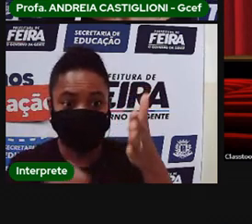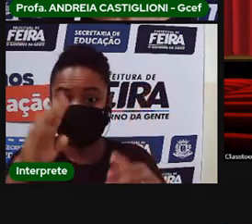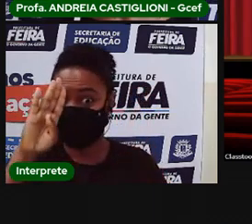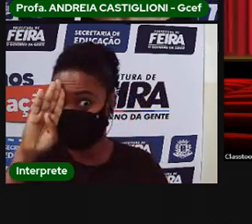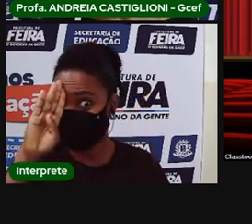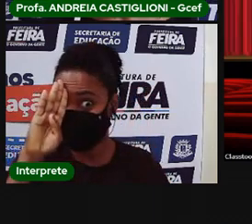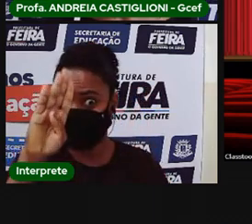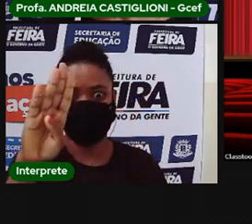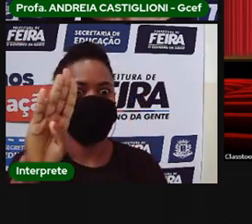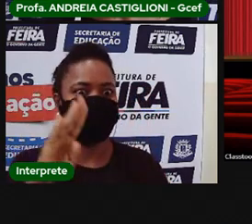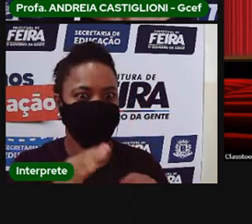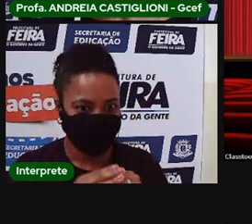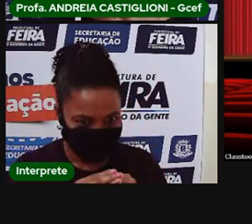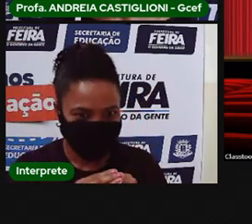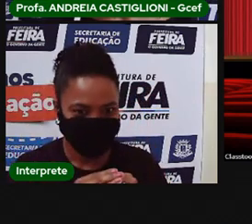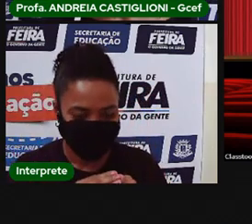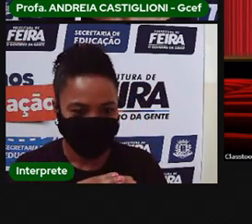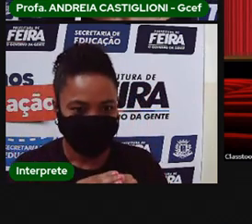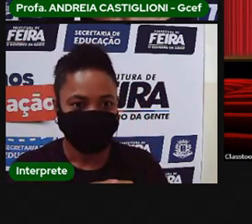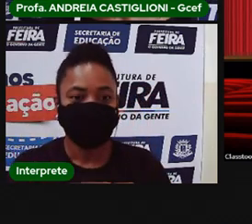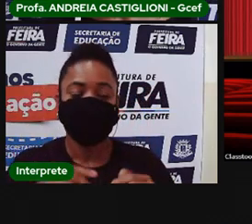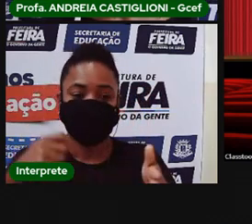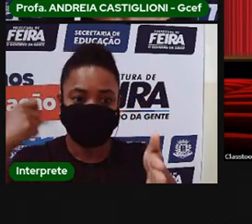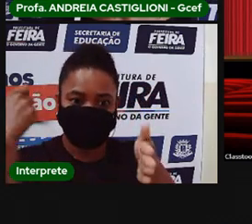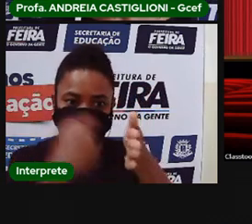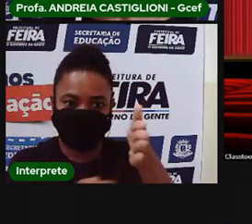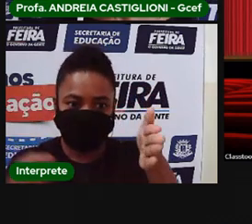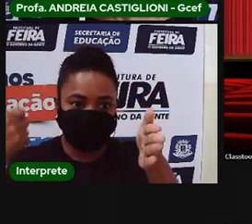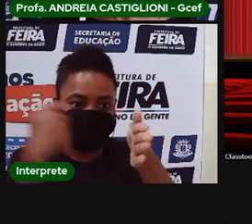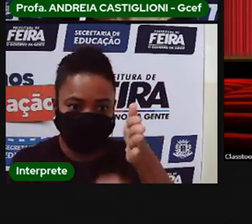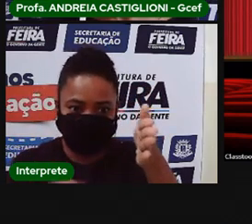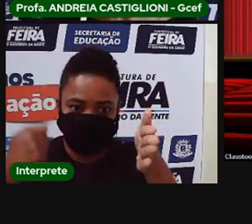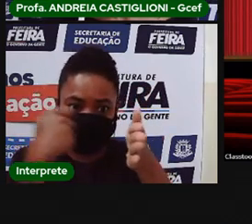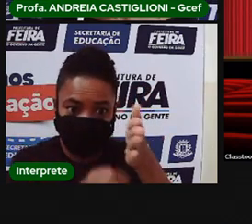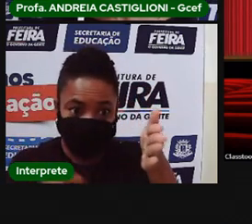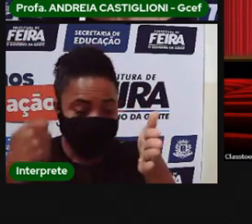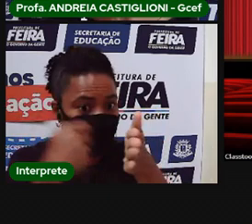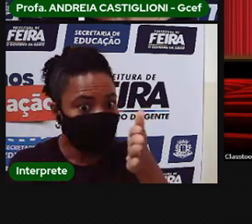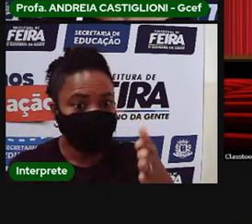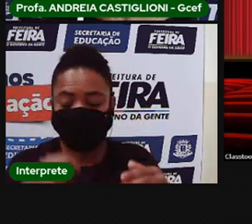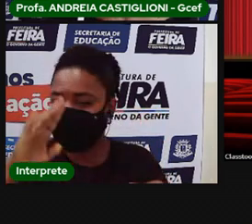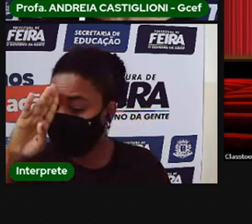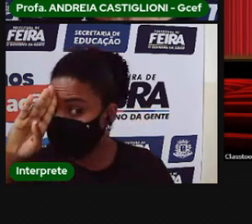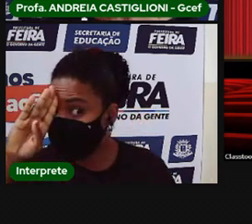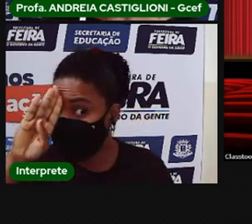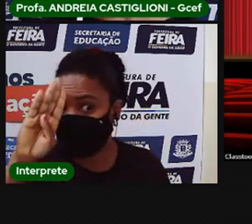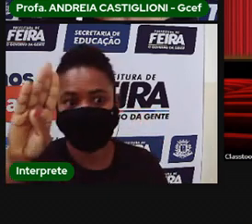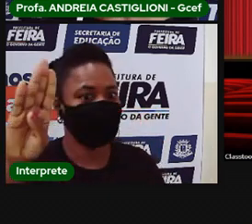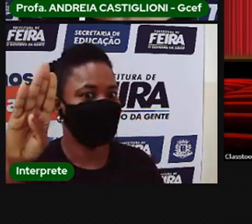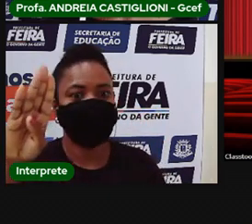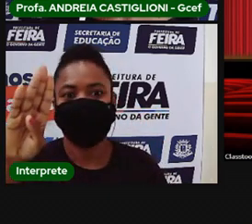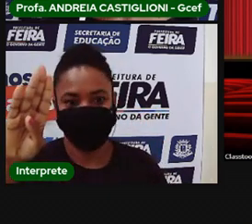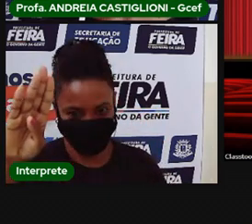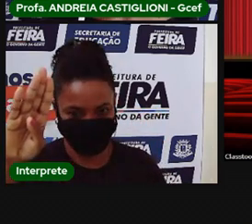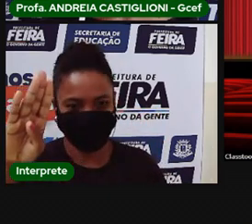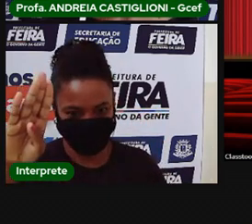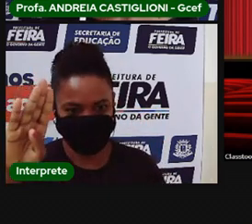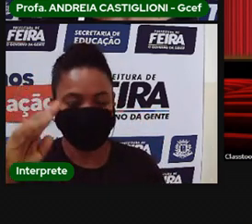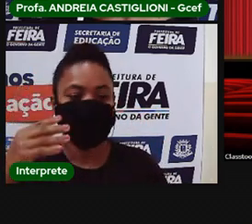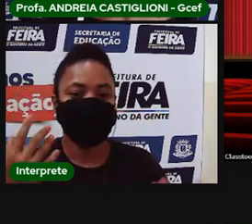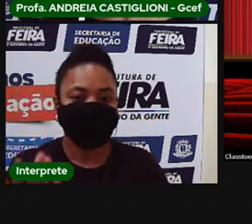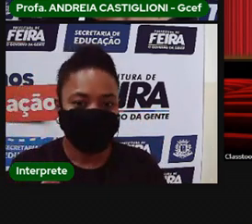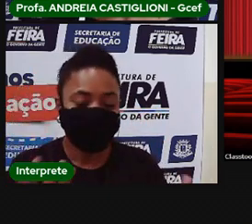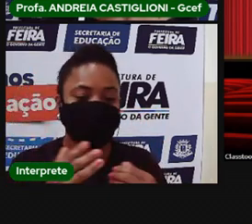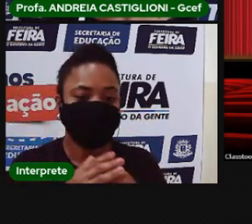seja, a luta central, no caso, que traz essa totalidade, né? Para você, te traz